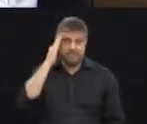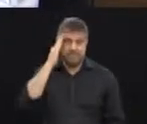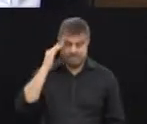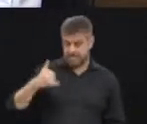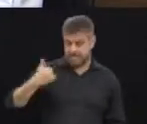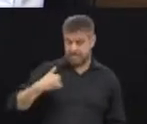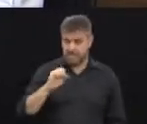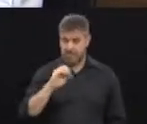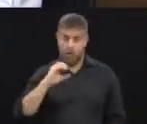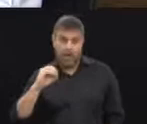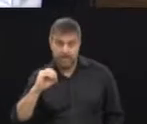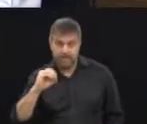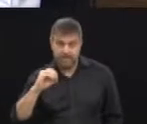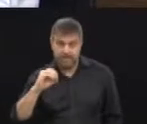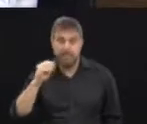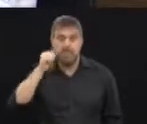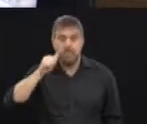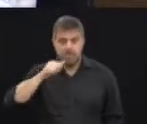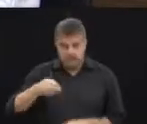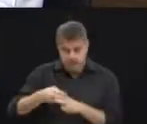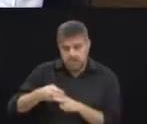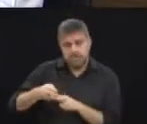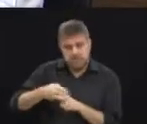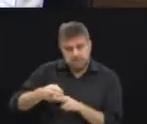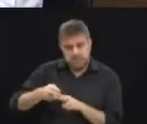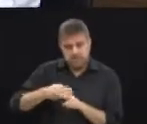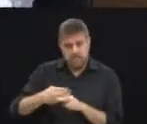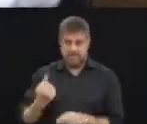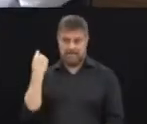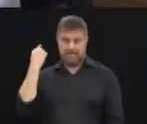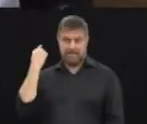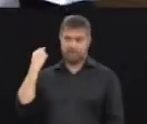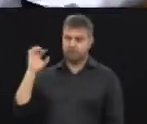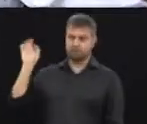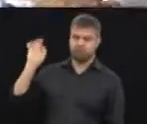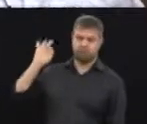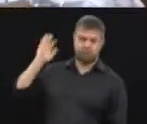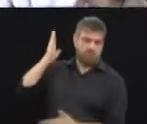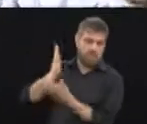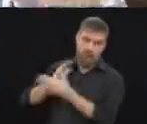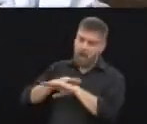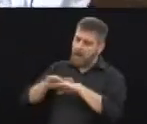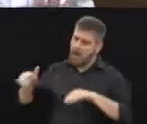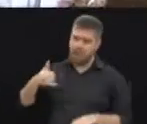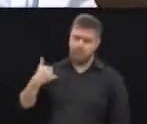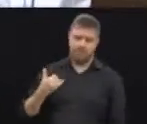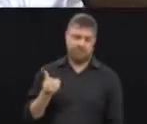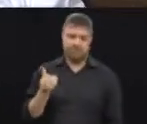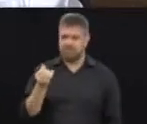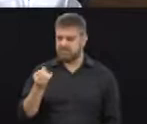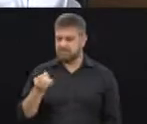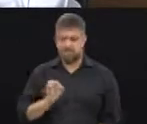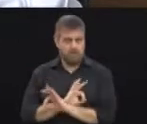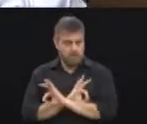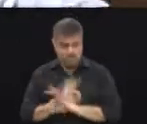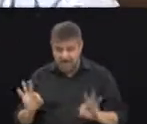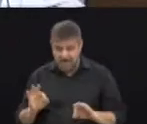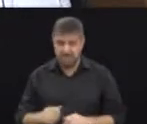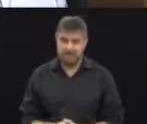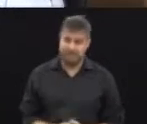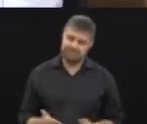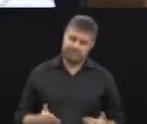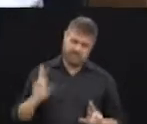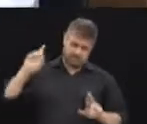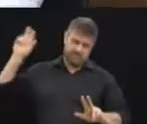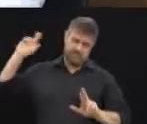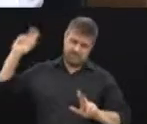vê pacientes com 80, 80 e poucos anos tendo relação sexual, e coisa que antigamente falavam, não, a partir dos 60 eu não tenho mais.